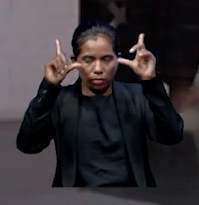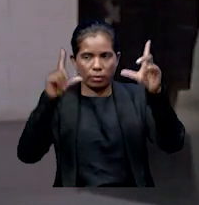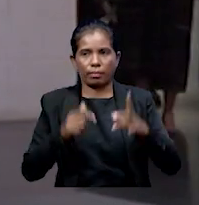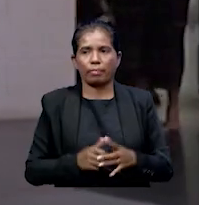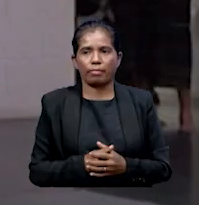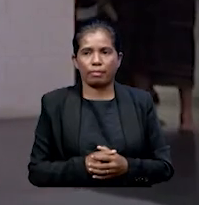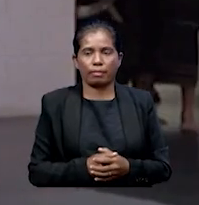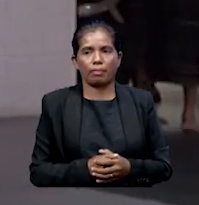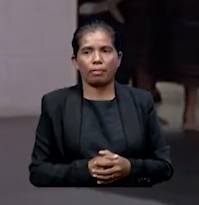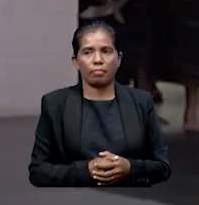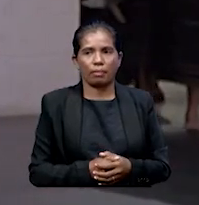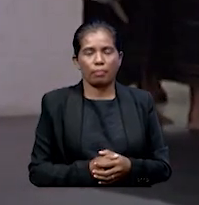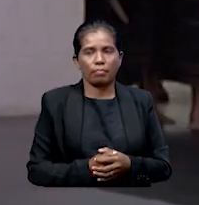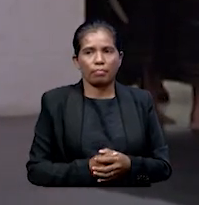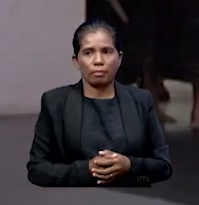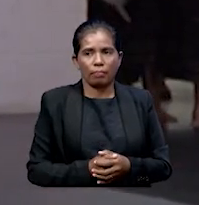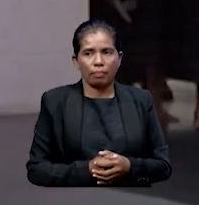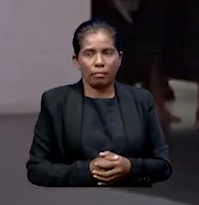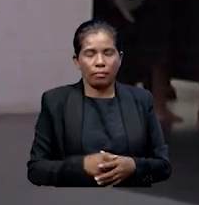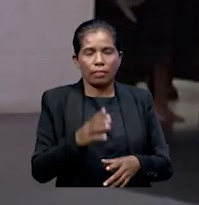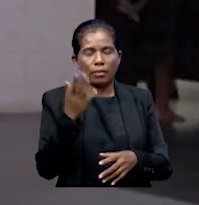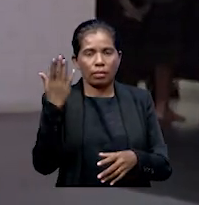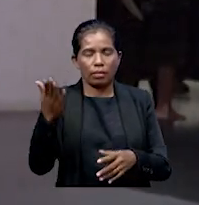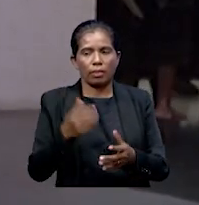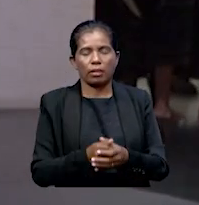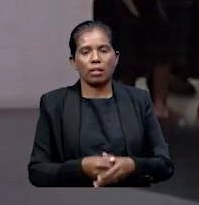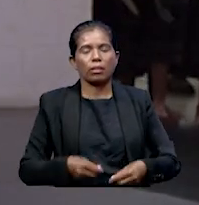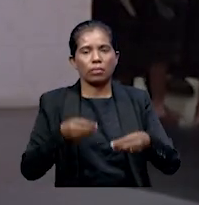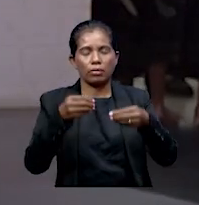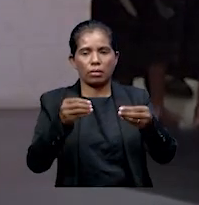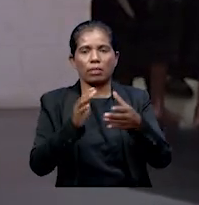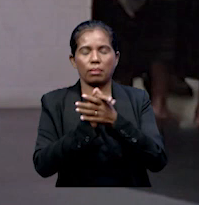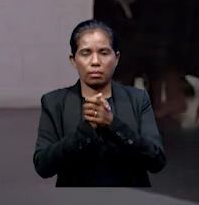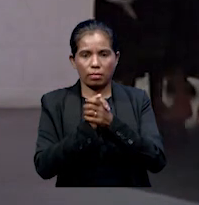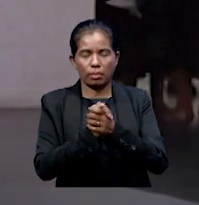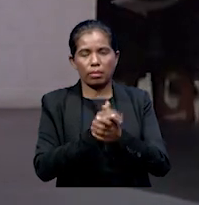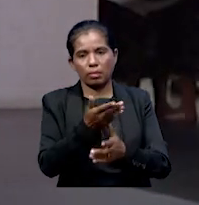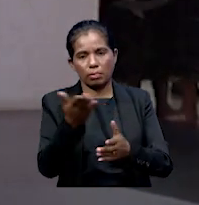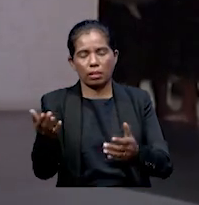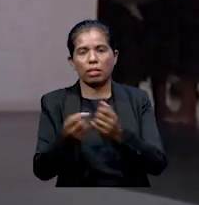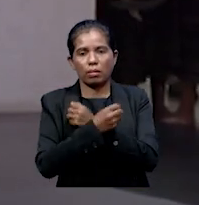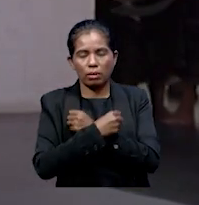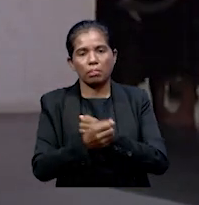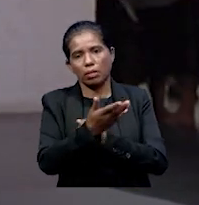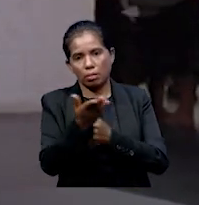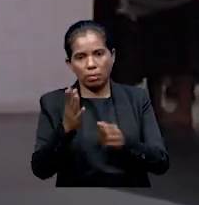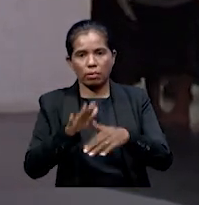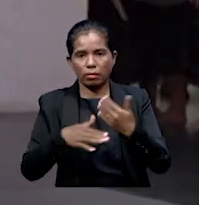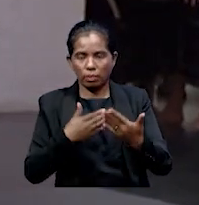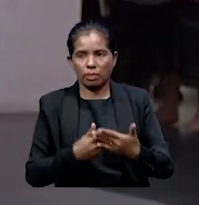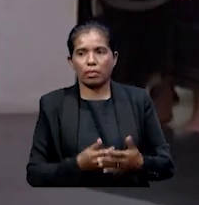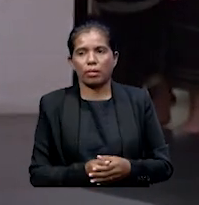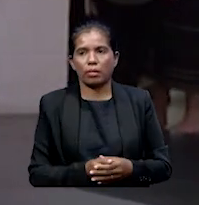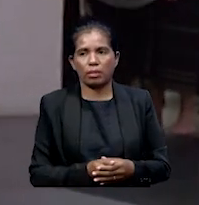e só para cumprimentar a tua deputada